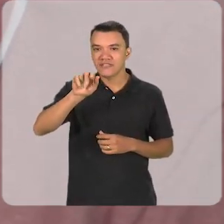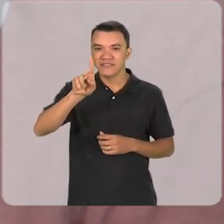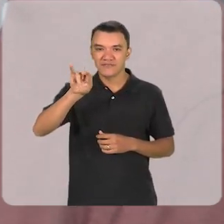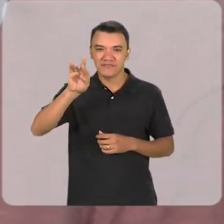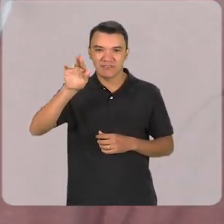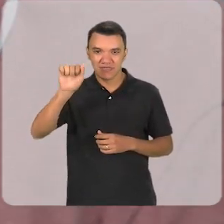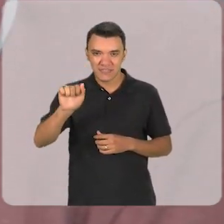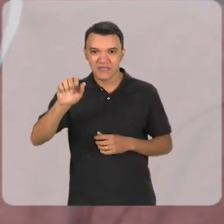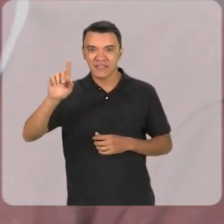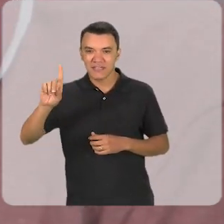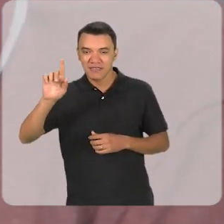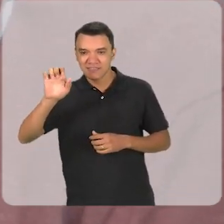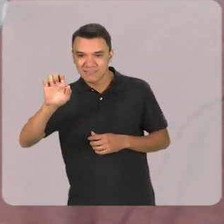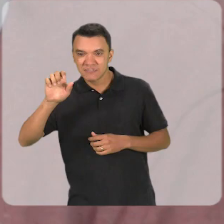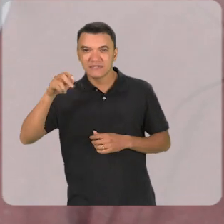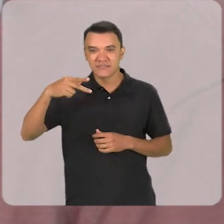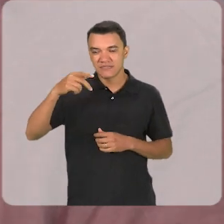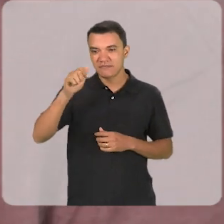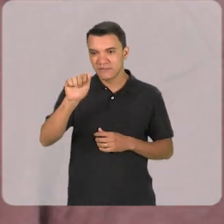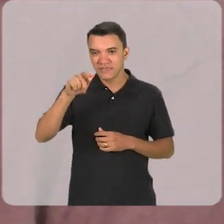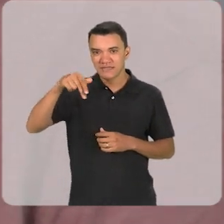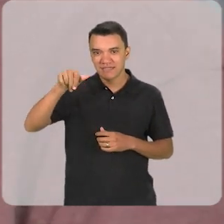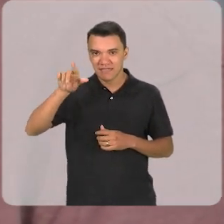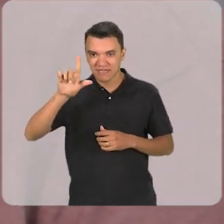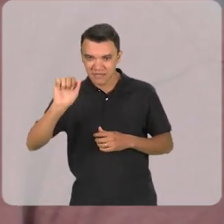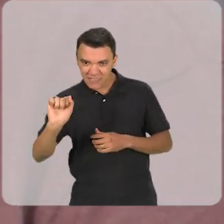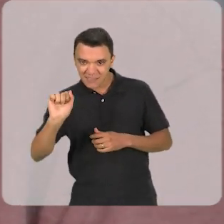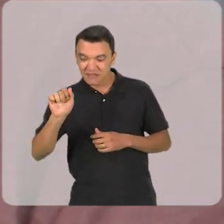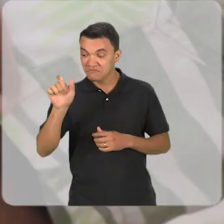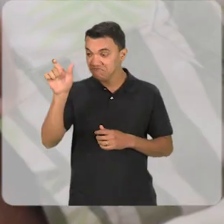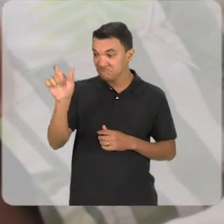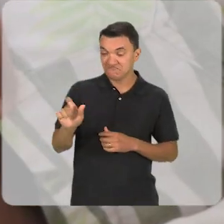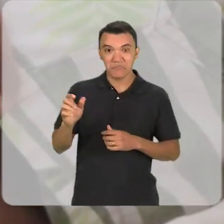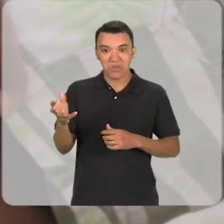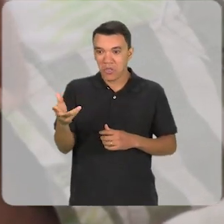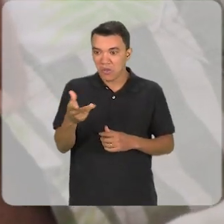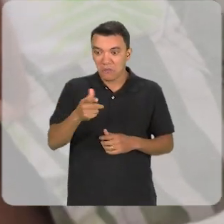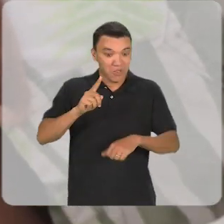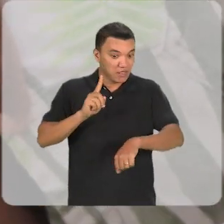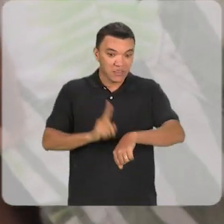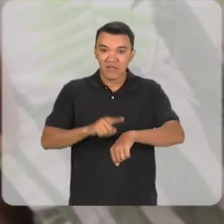eu faço. É um dos maiores repentistas vivos hoje do país, é o Oliveira de Panela.